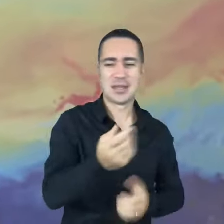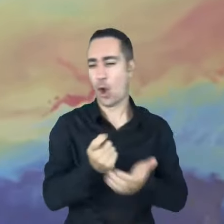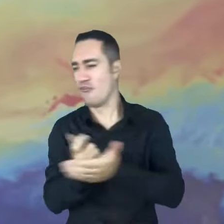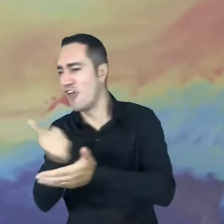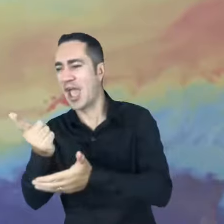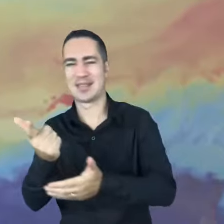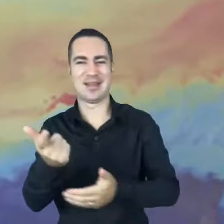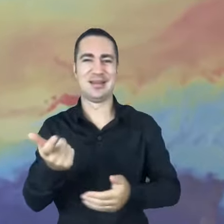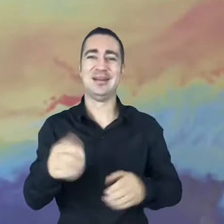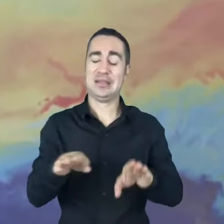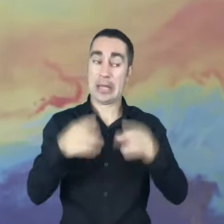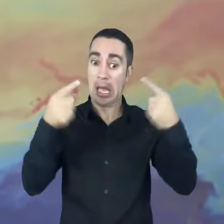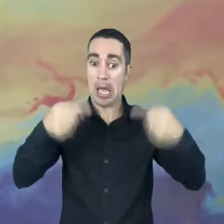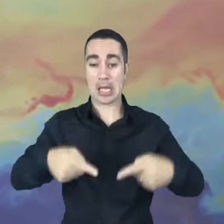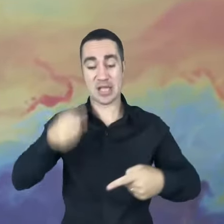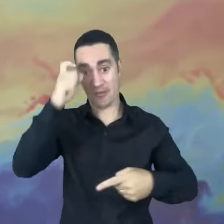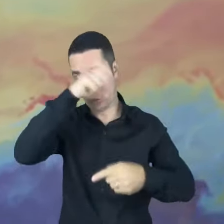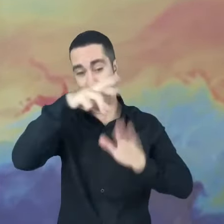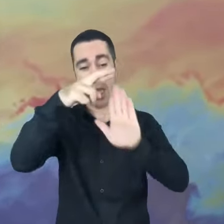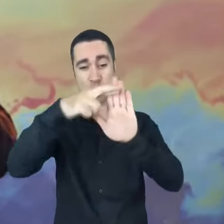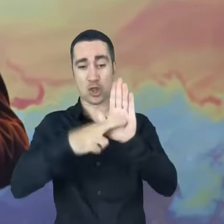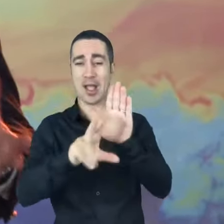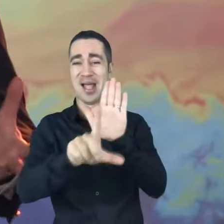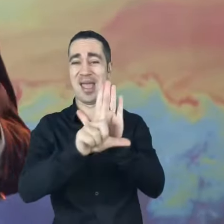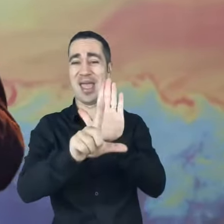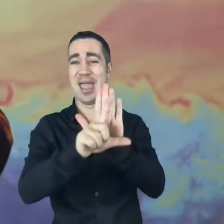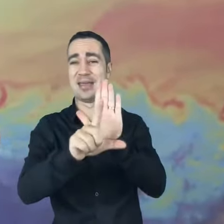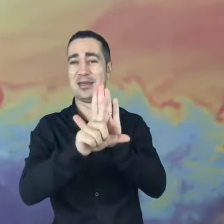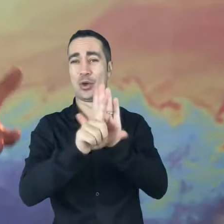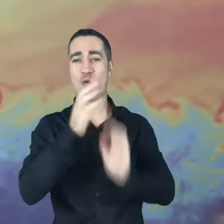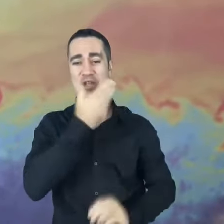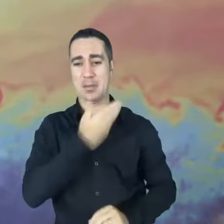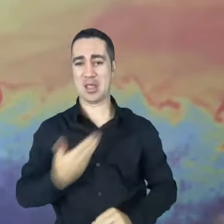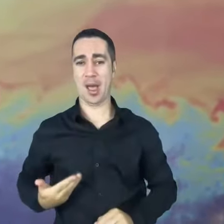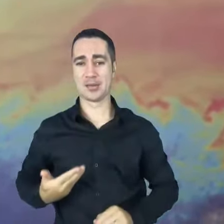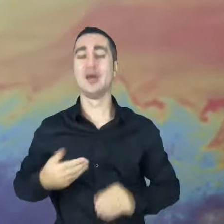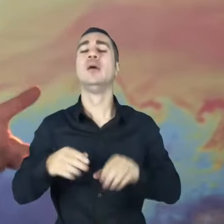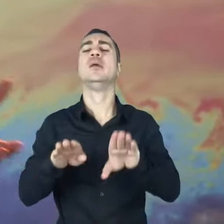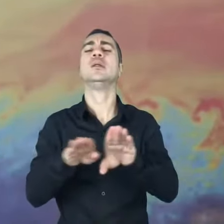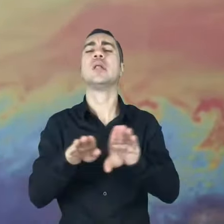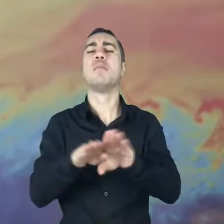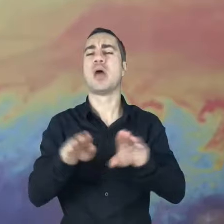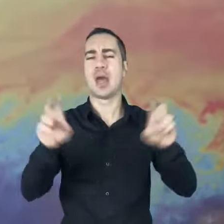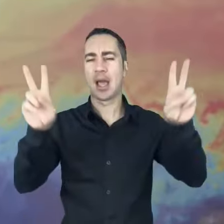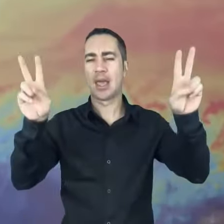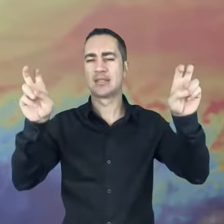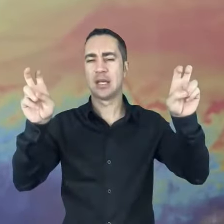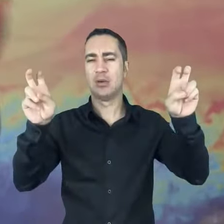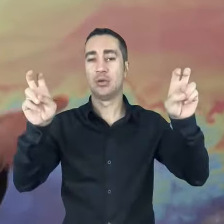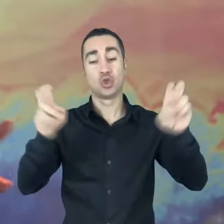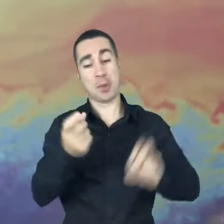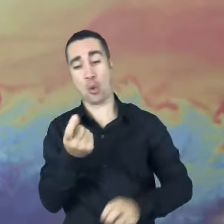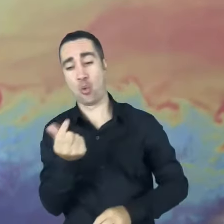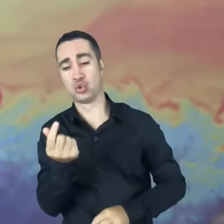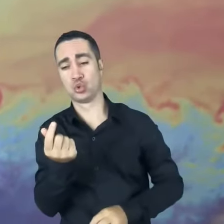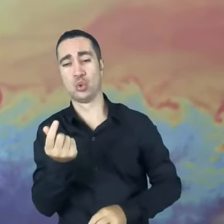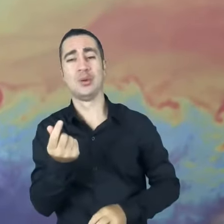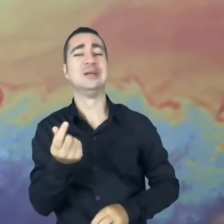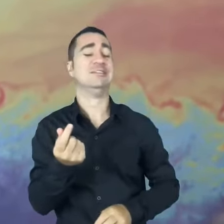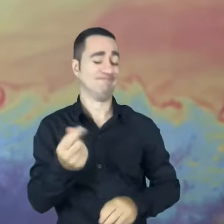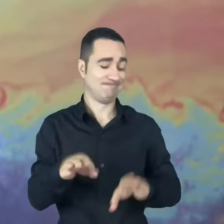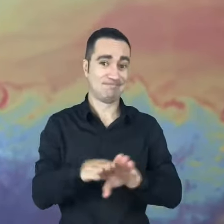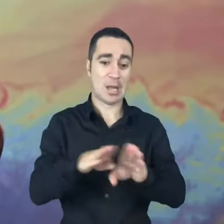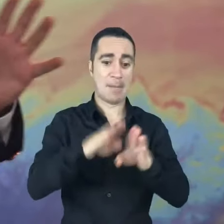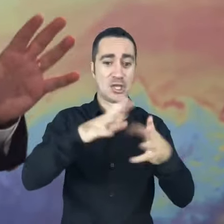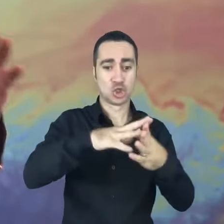desafios regulatórios e ainda a questão relacionada a custos e soluções de